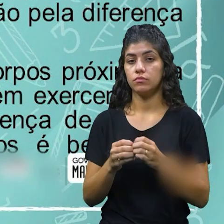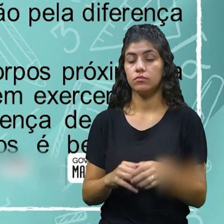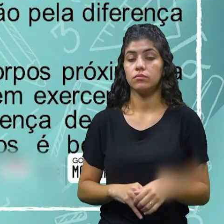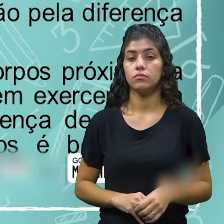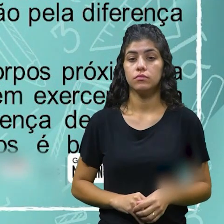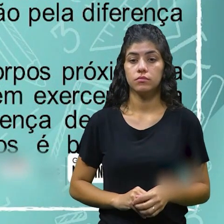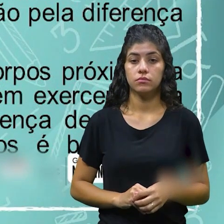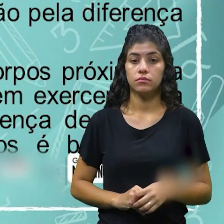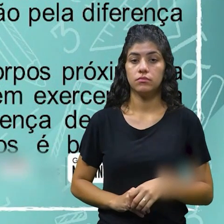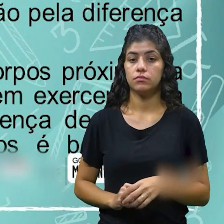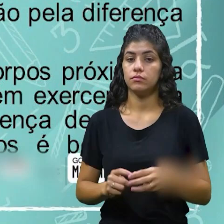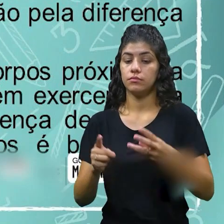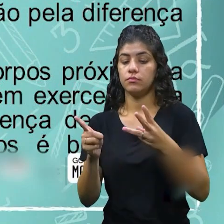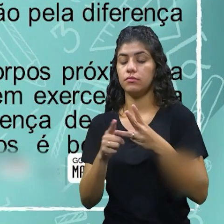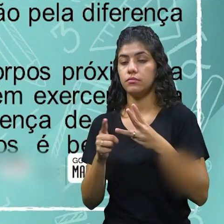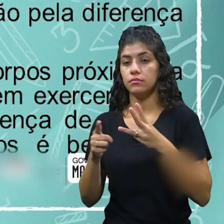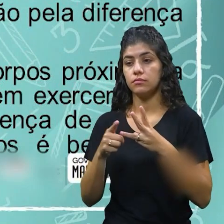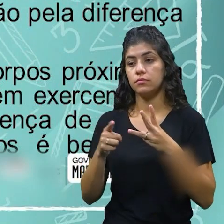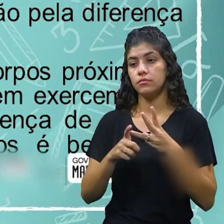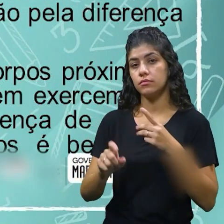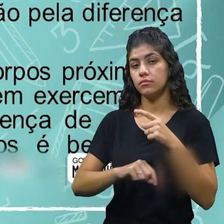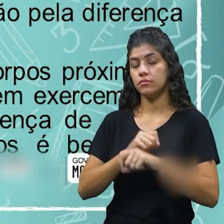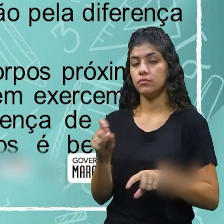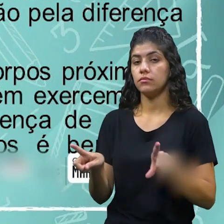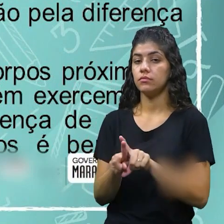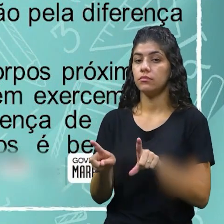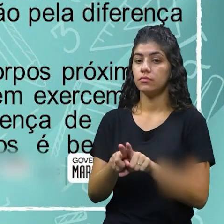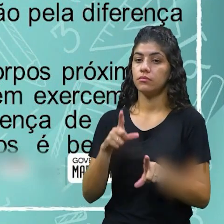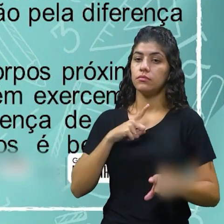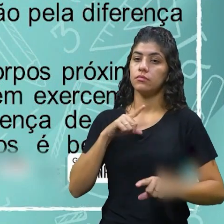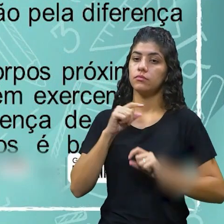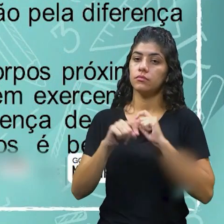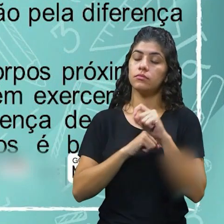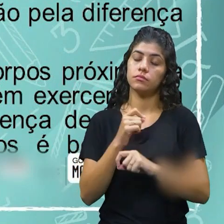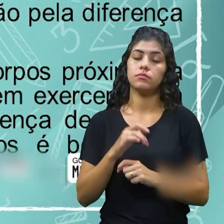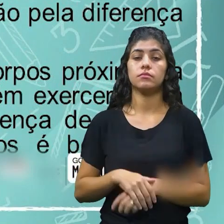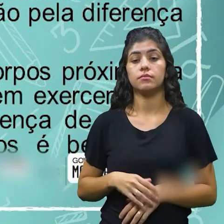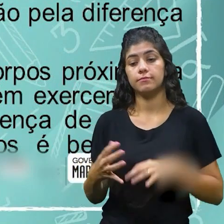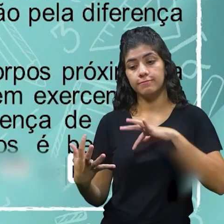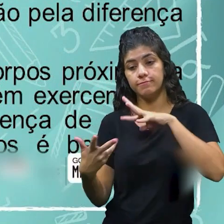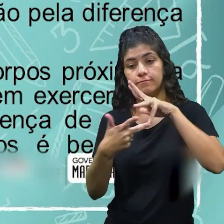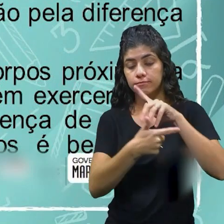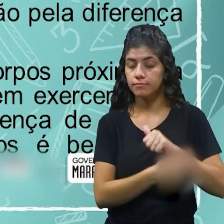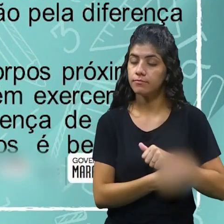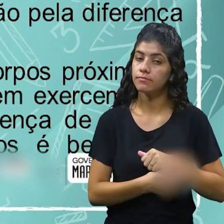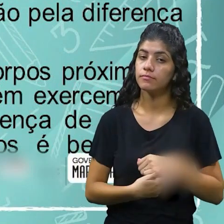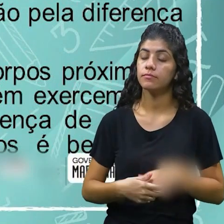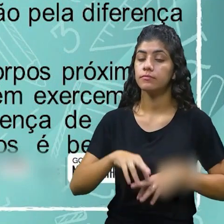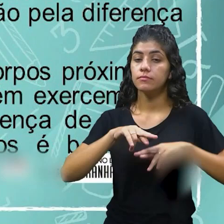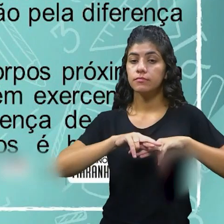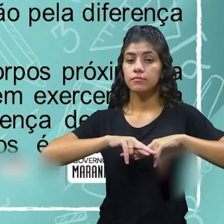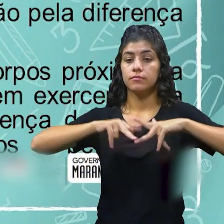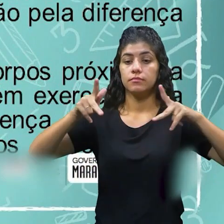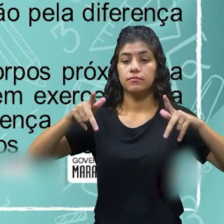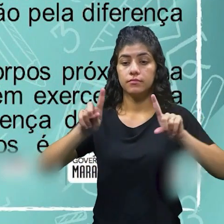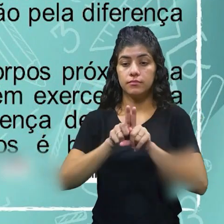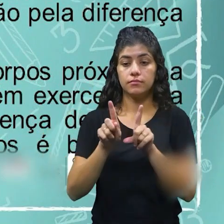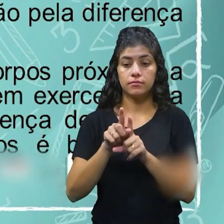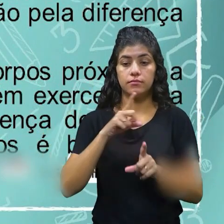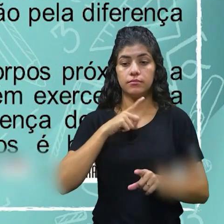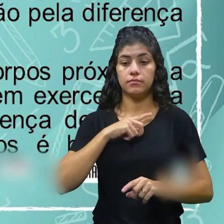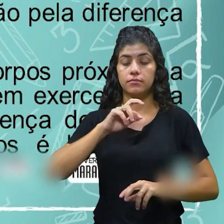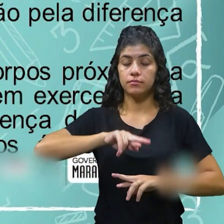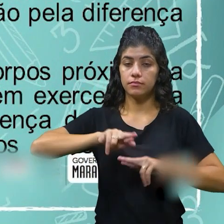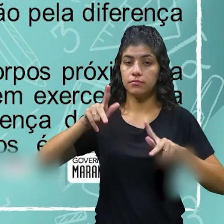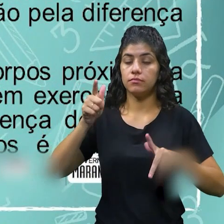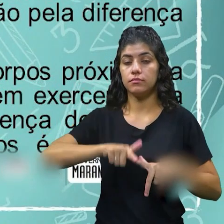superfície. Pela terceira lei de Newton, os corpos também exercem uma força de atração sobre a Terra. Entretanto, pela diferença de massa, então a gente tem